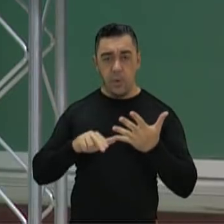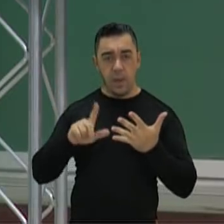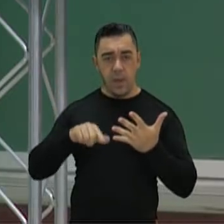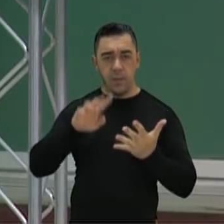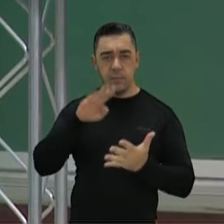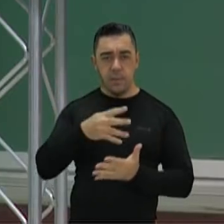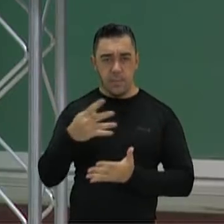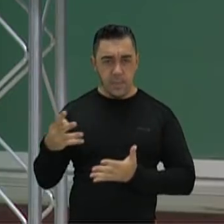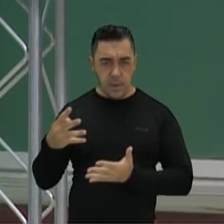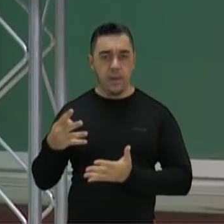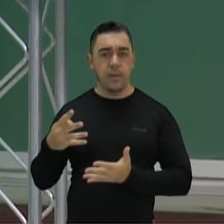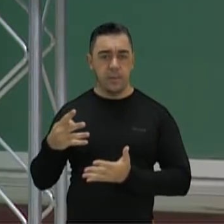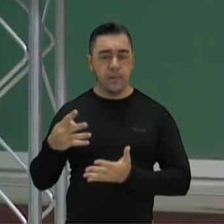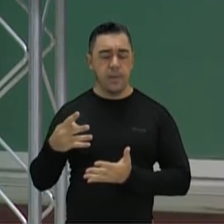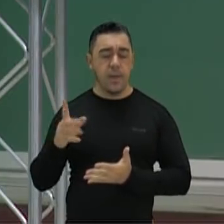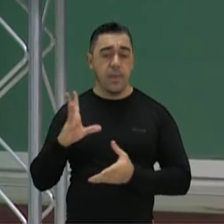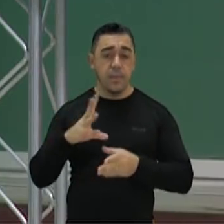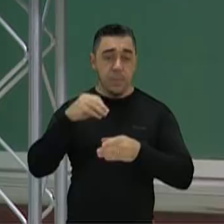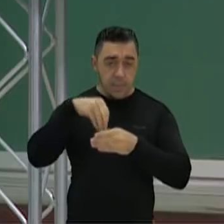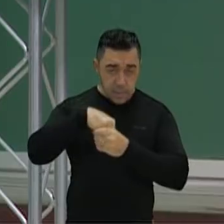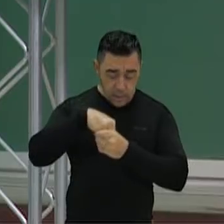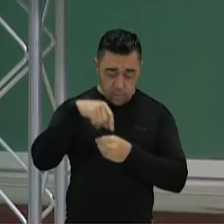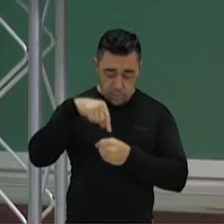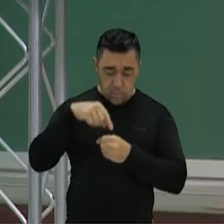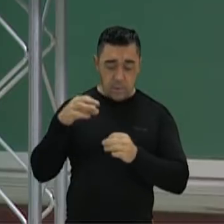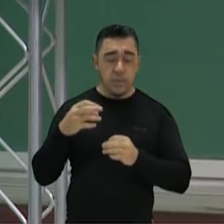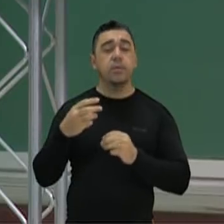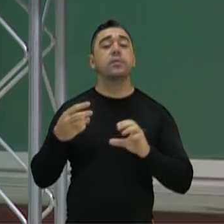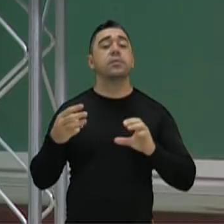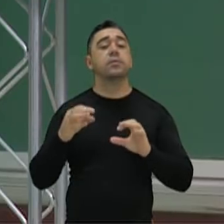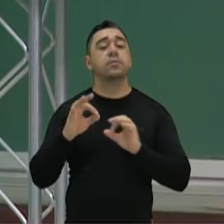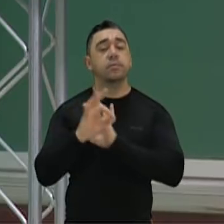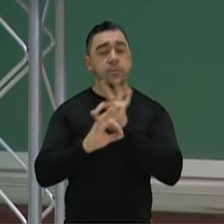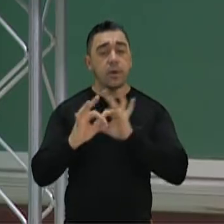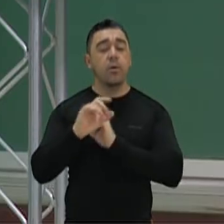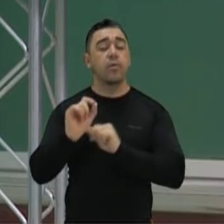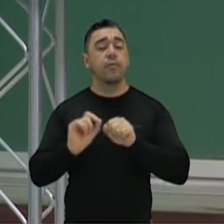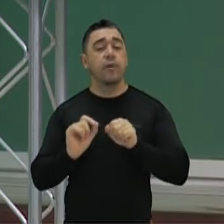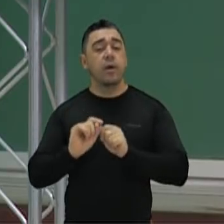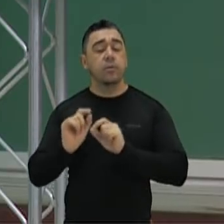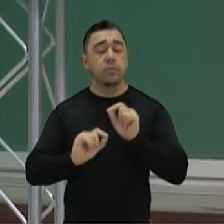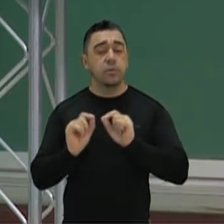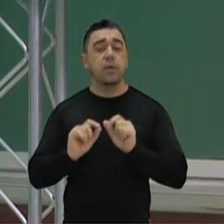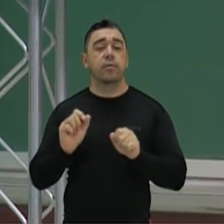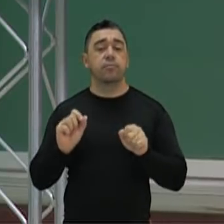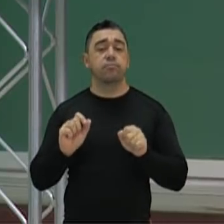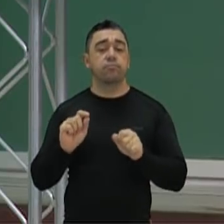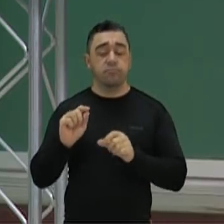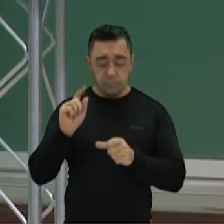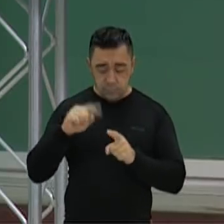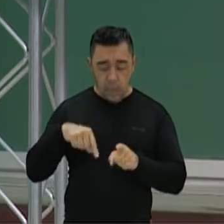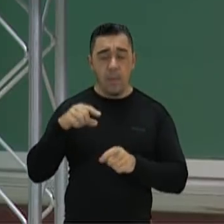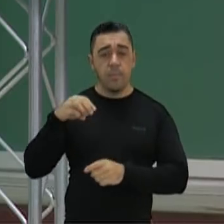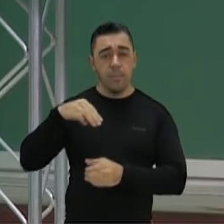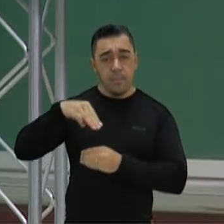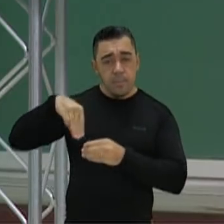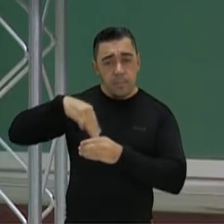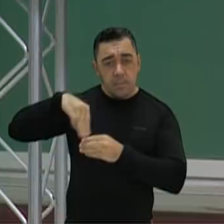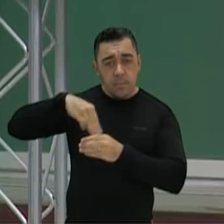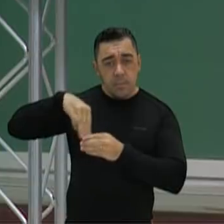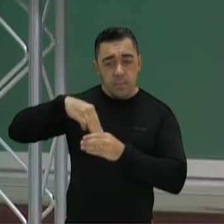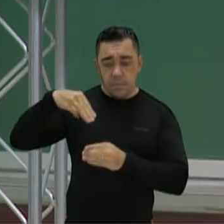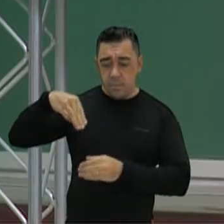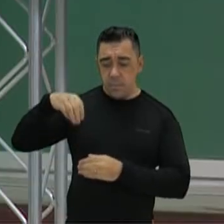esses ingredientes, eles se combinam para formar substâncias que trabalham em conjunto, formando o metabolismo do